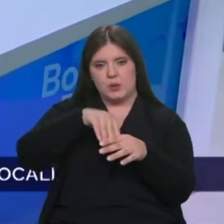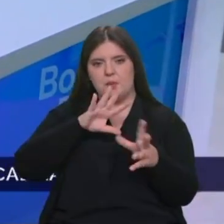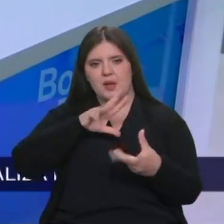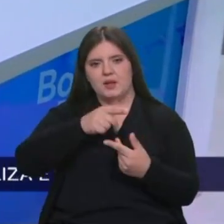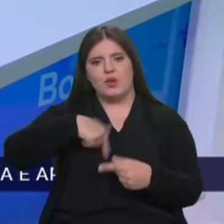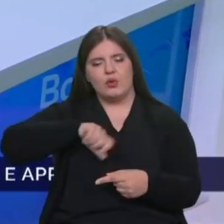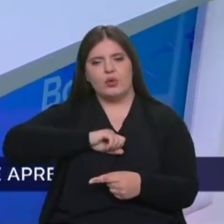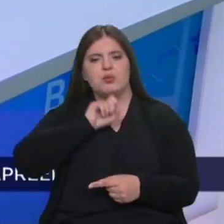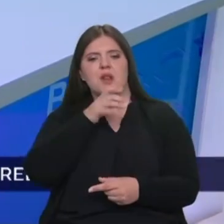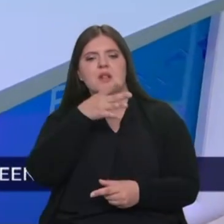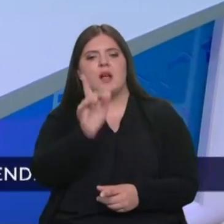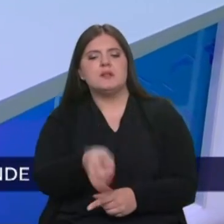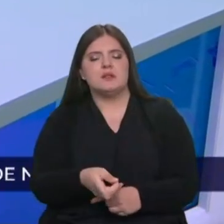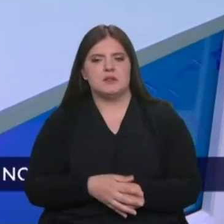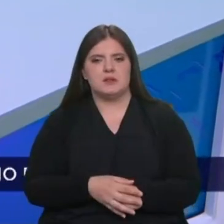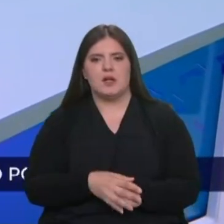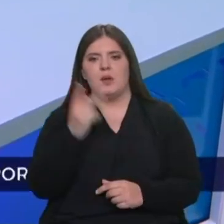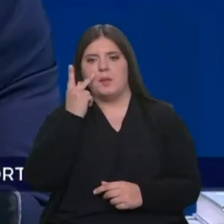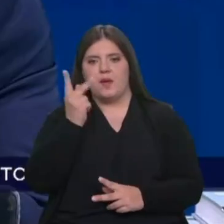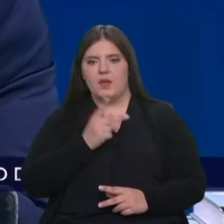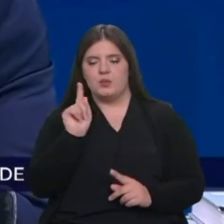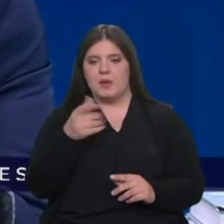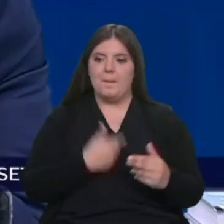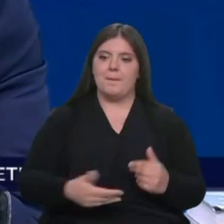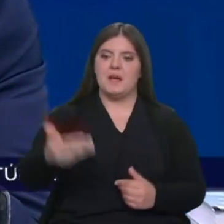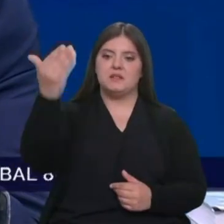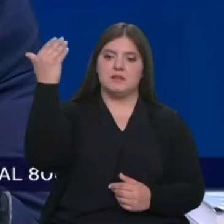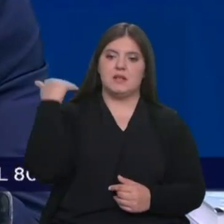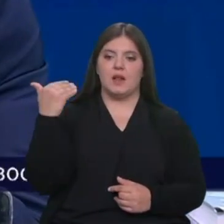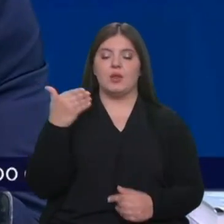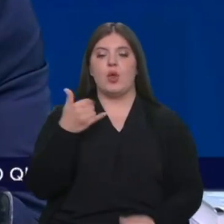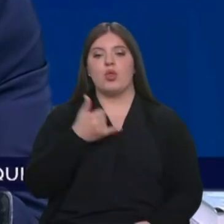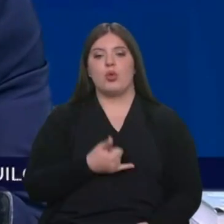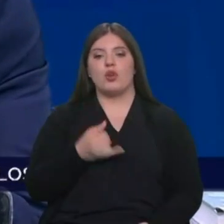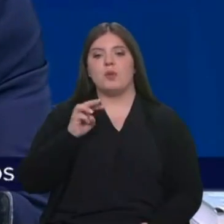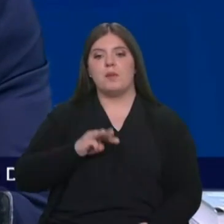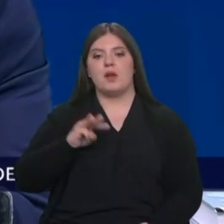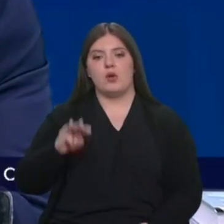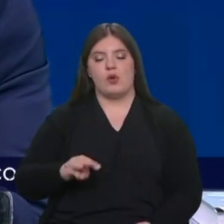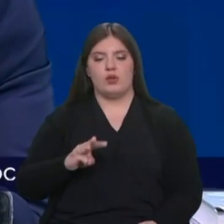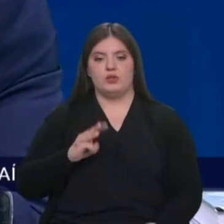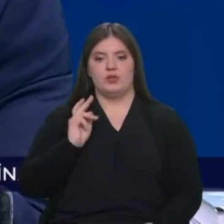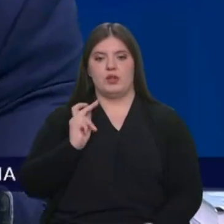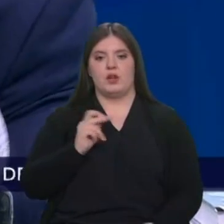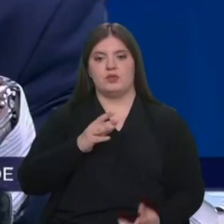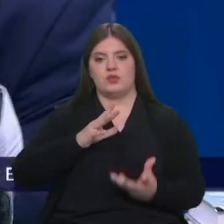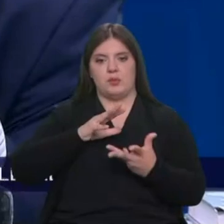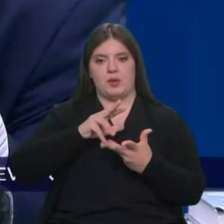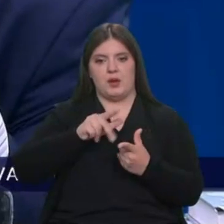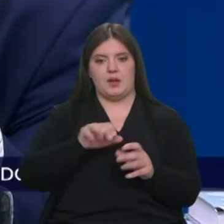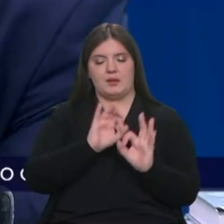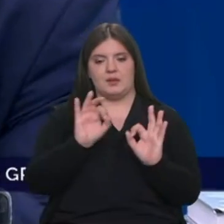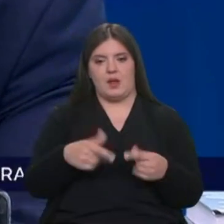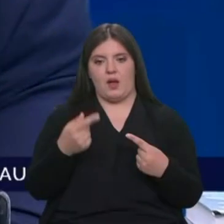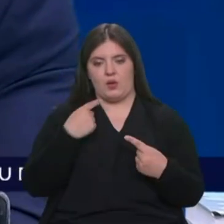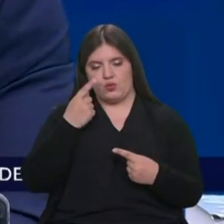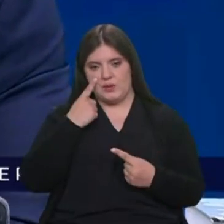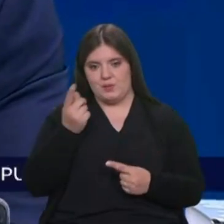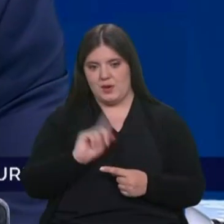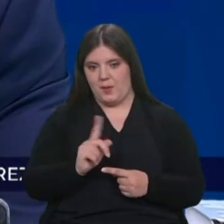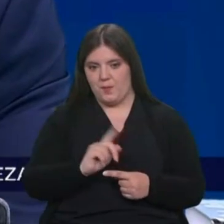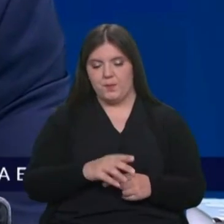pode dizer sobre isto? Vamos começar com uma viagem no passado, há cerca de 2 milhões de anos. A Terra, decisivamente, não era como a Terra que nós